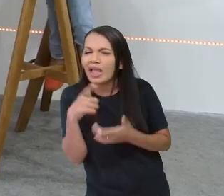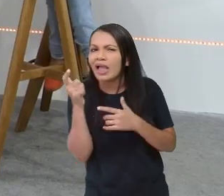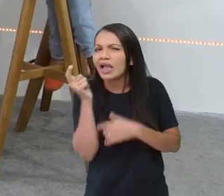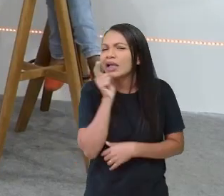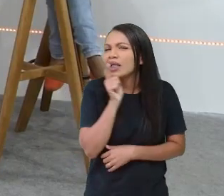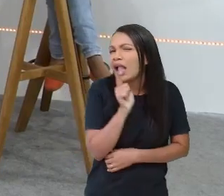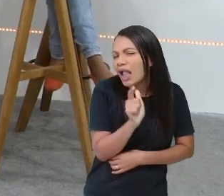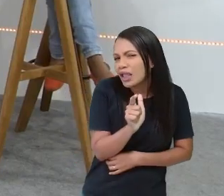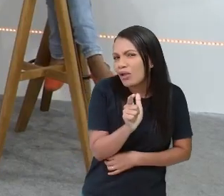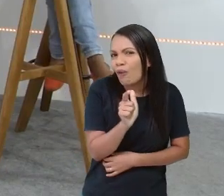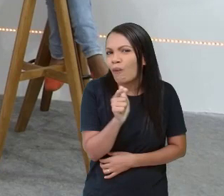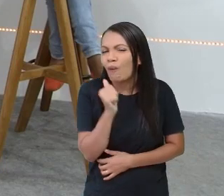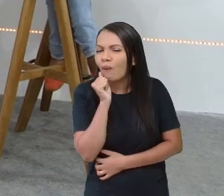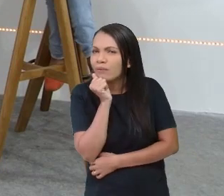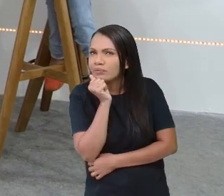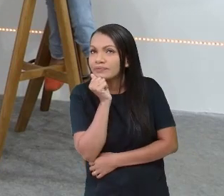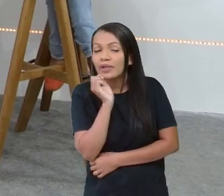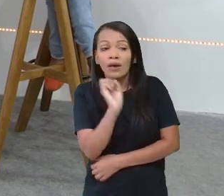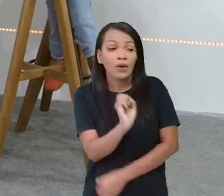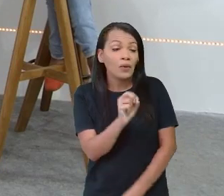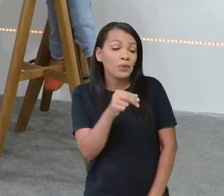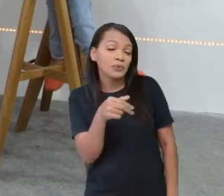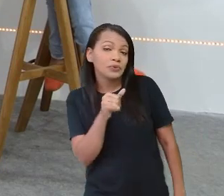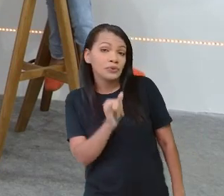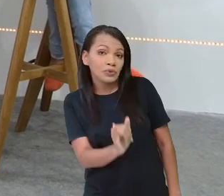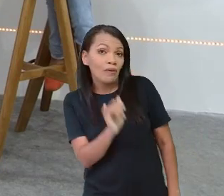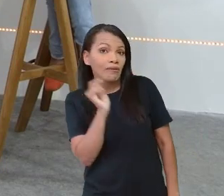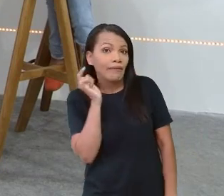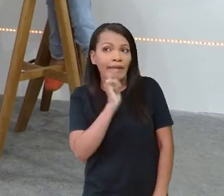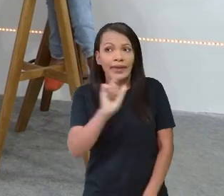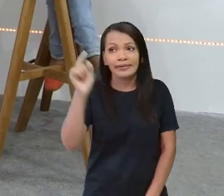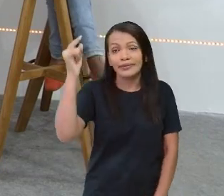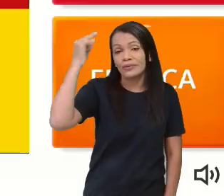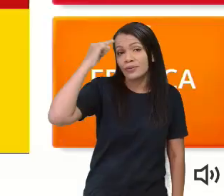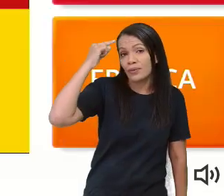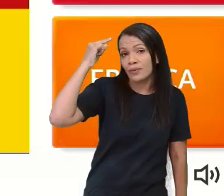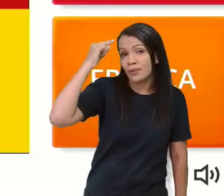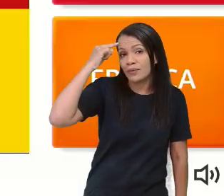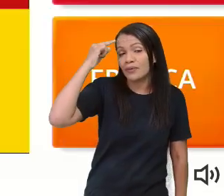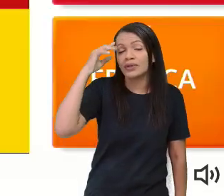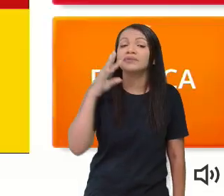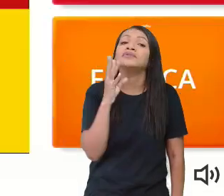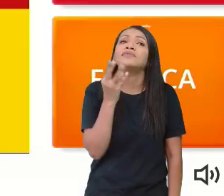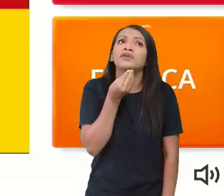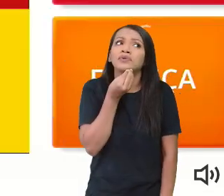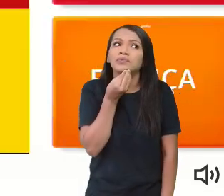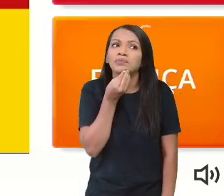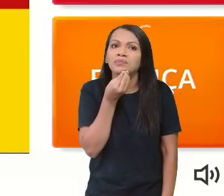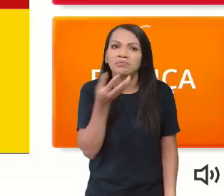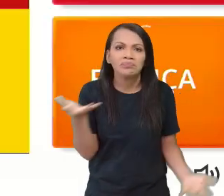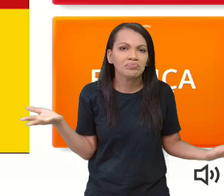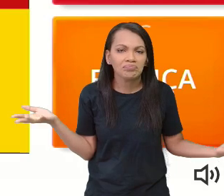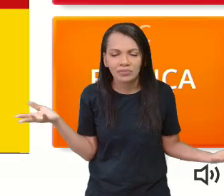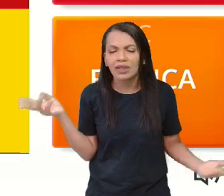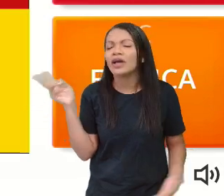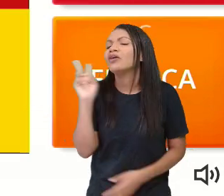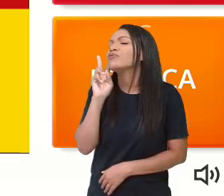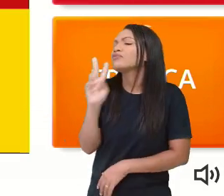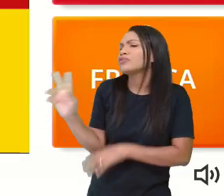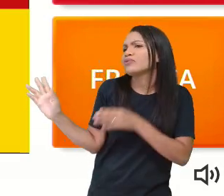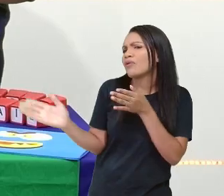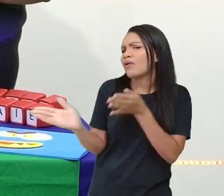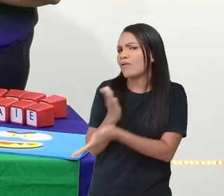vencedor? Ou é será que a gente vai ganhar só no conhecimento? É sobre as bandeiras. E aí? A gente viu algumas bandeiras ontem e